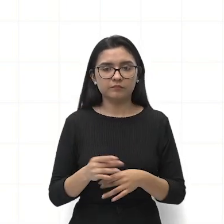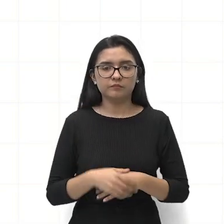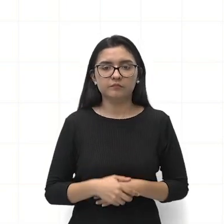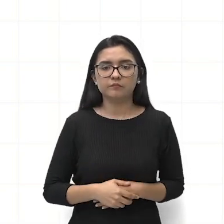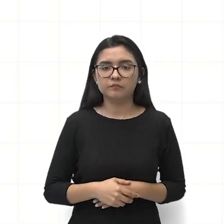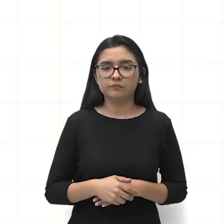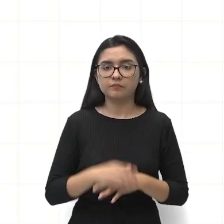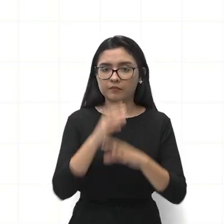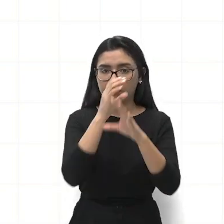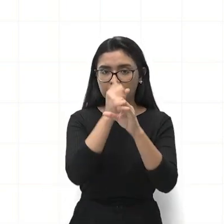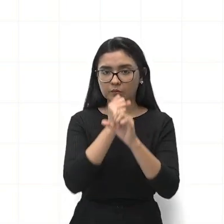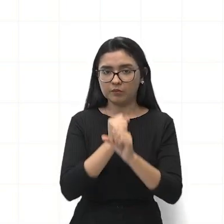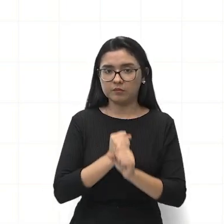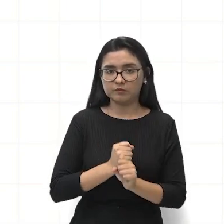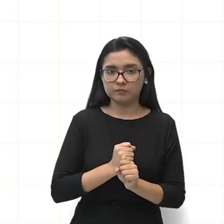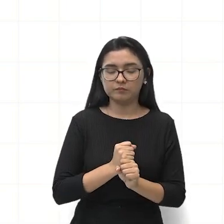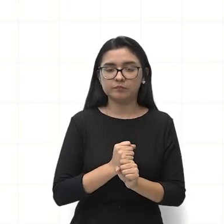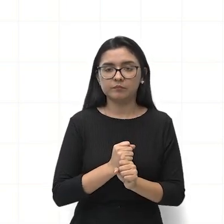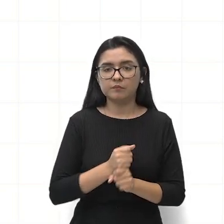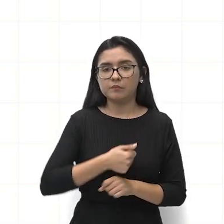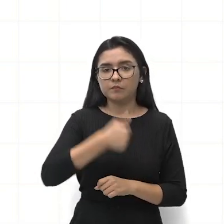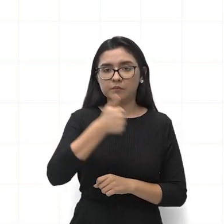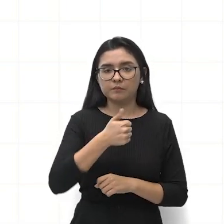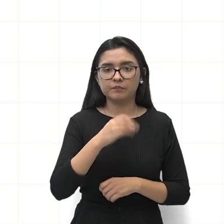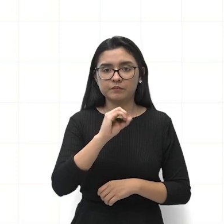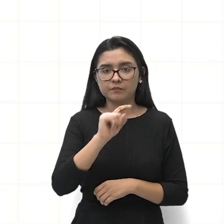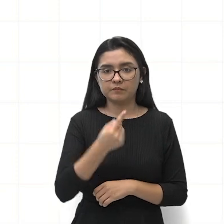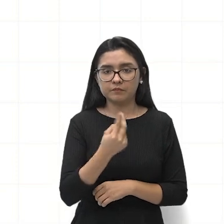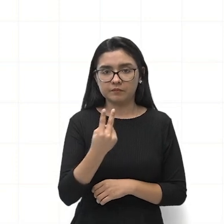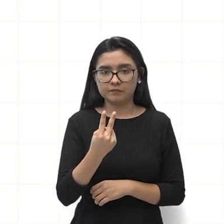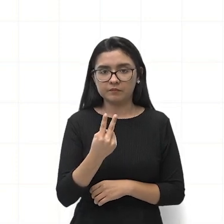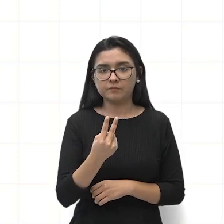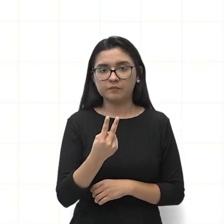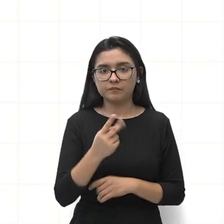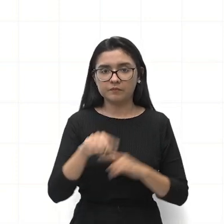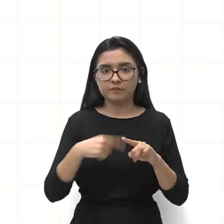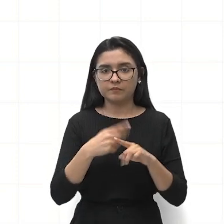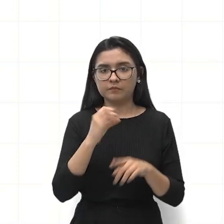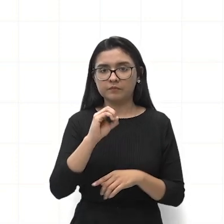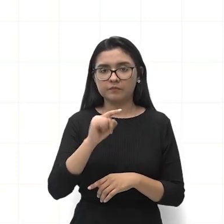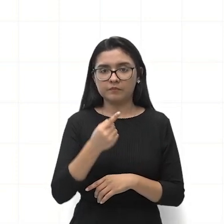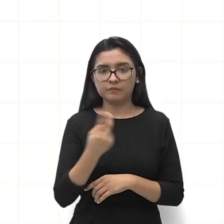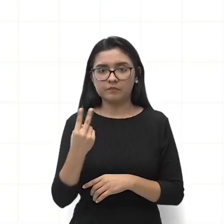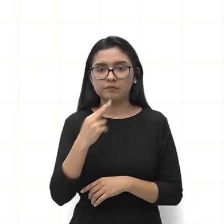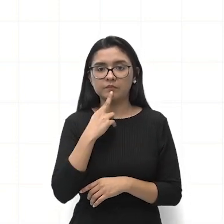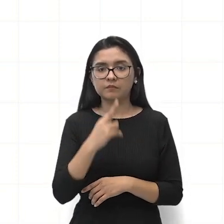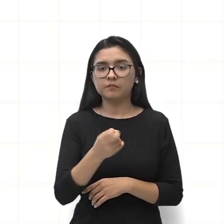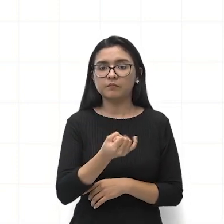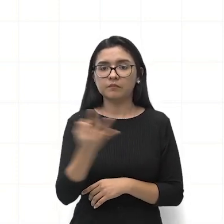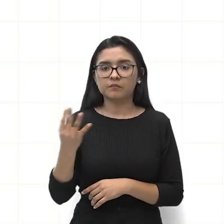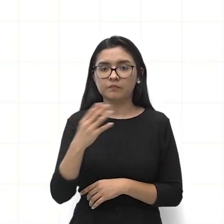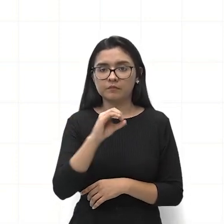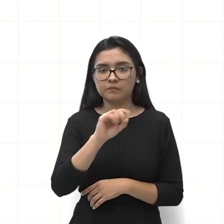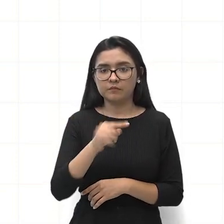Calculando o primeiro produto aqui, ó. Primeiro produto, 0,2, né? 0,2 vezes 0,2. Deu quanto?